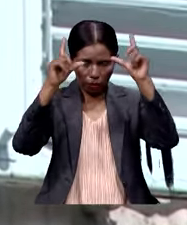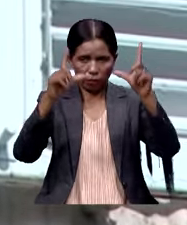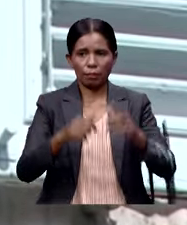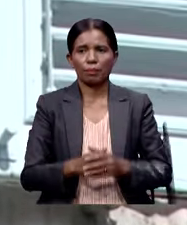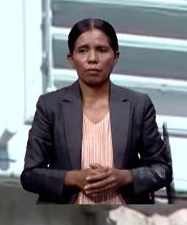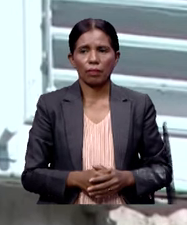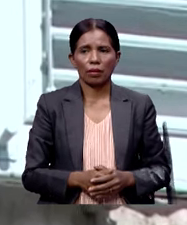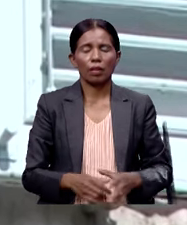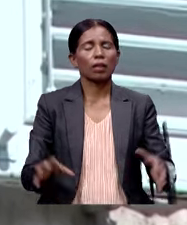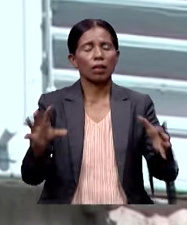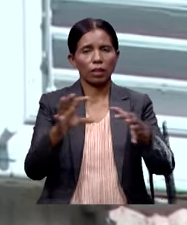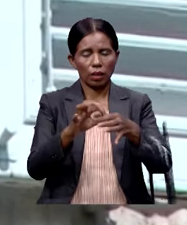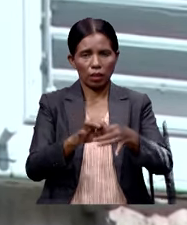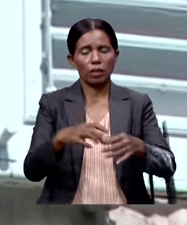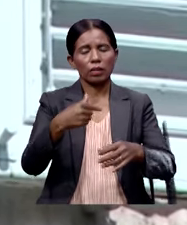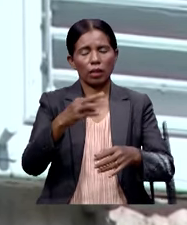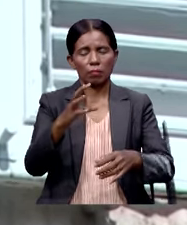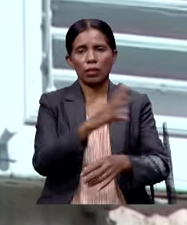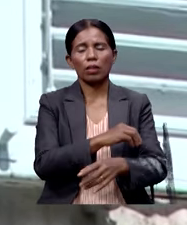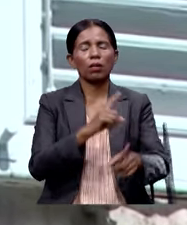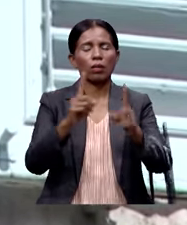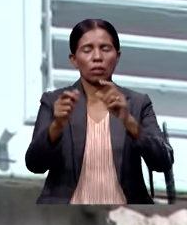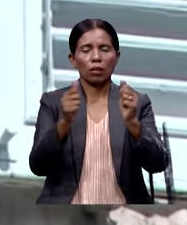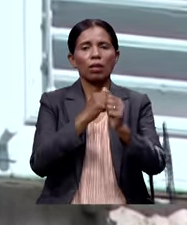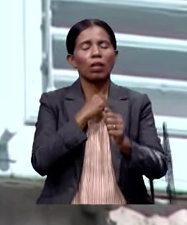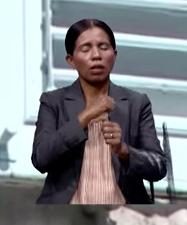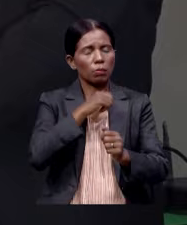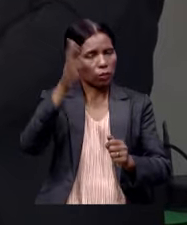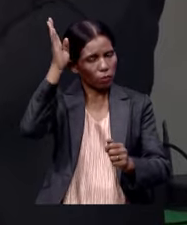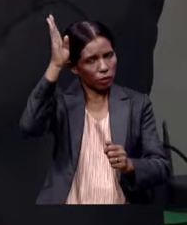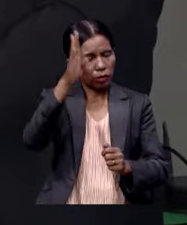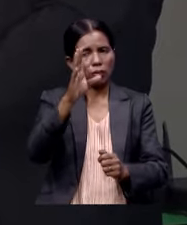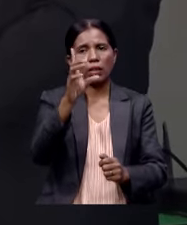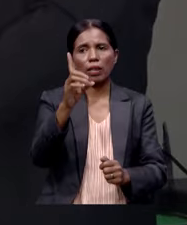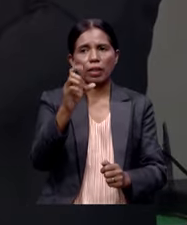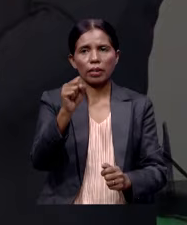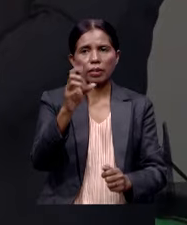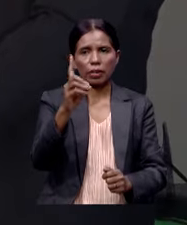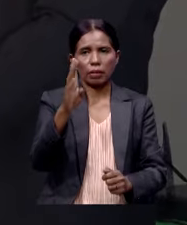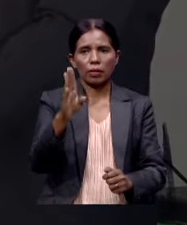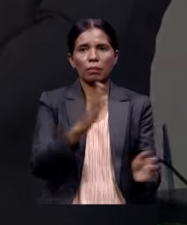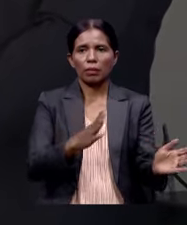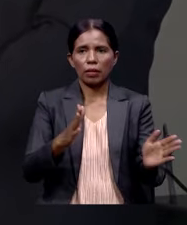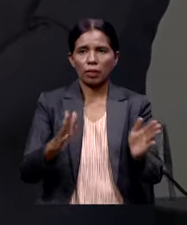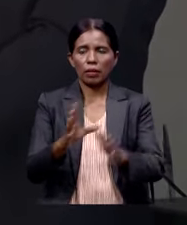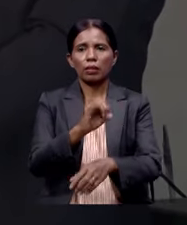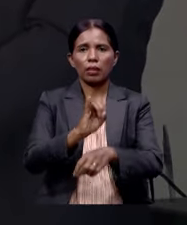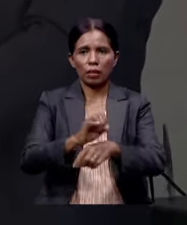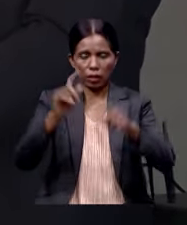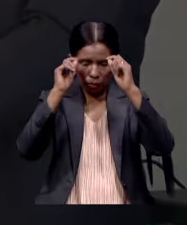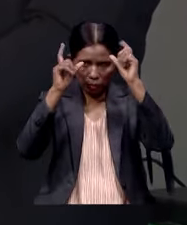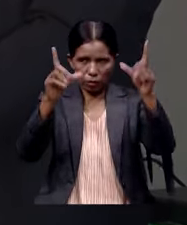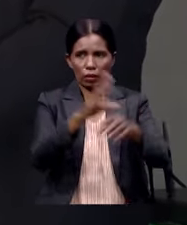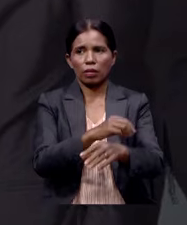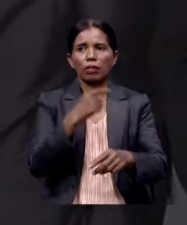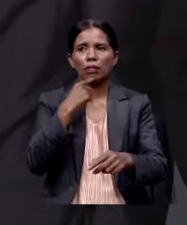é ligado ao questão nésia, me confirma o Dom Virgílio Cardeal do Carmo da Silva, SDB, com uma preparação uma creda Timor-Leste, Nien, Dom